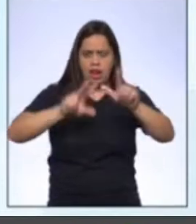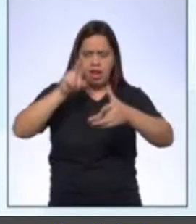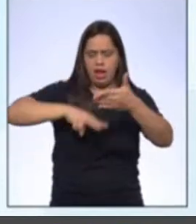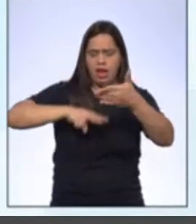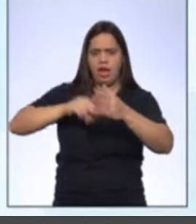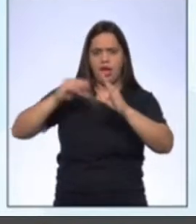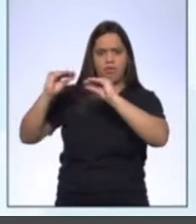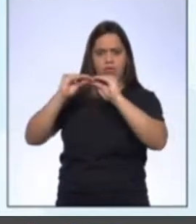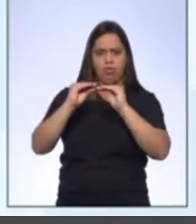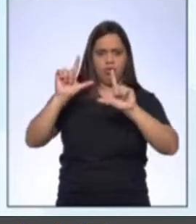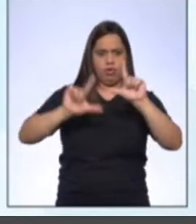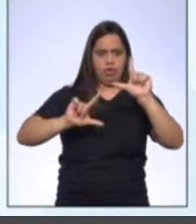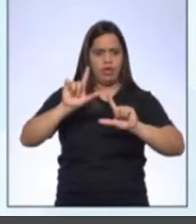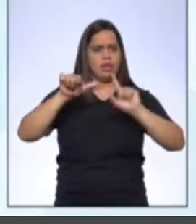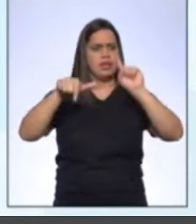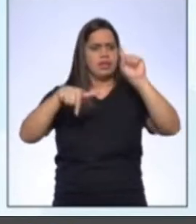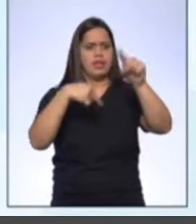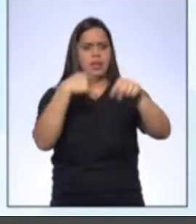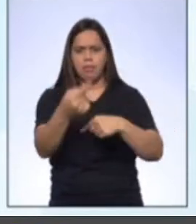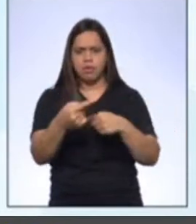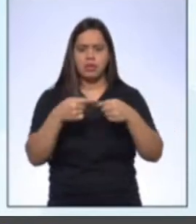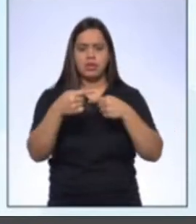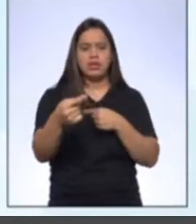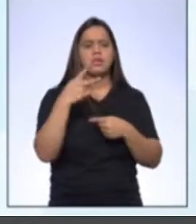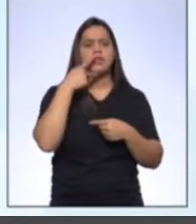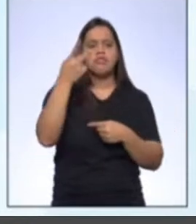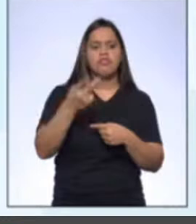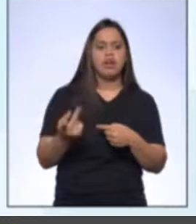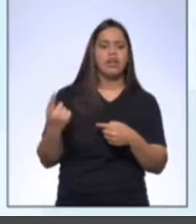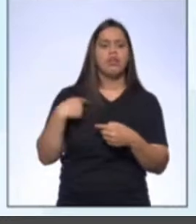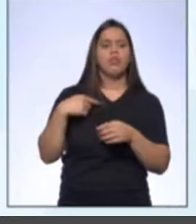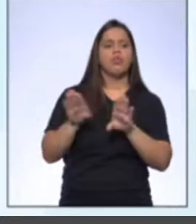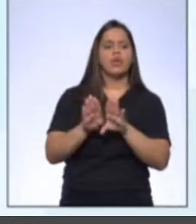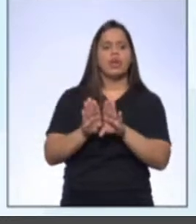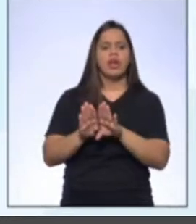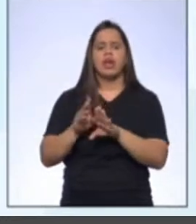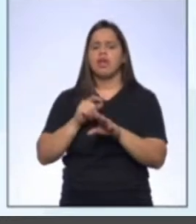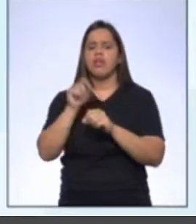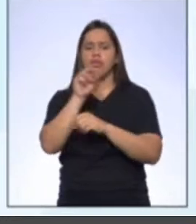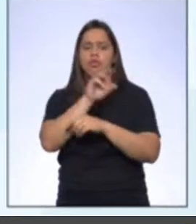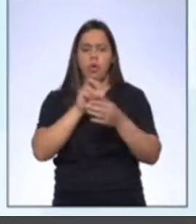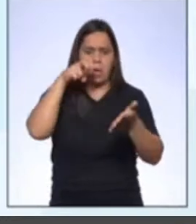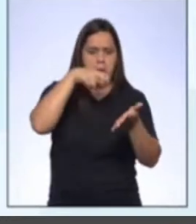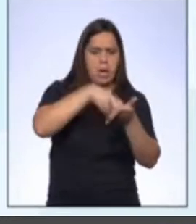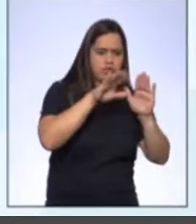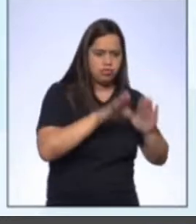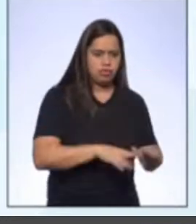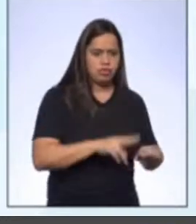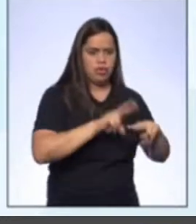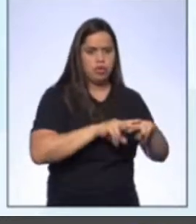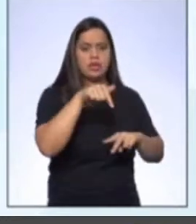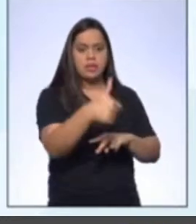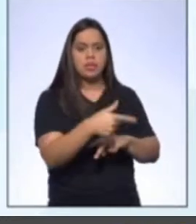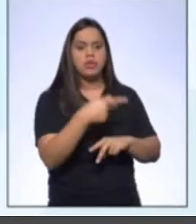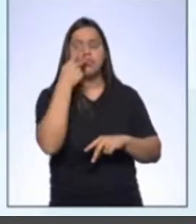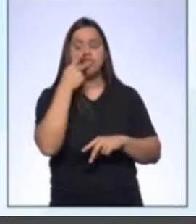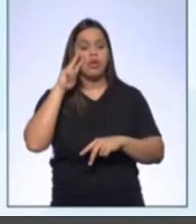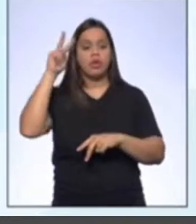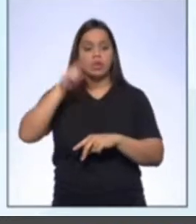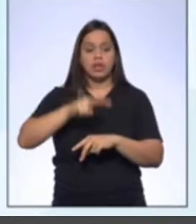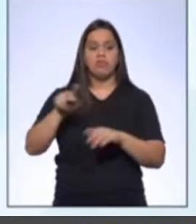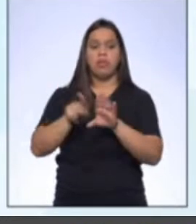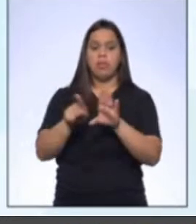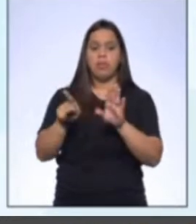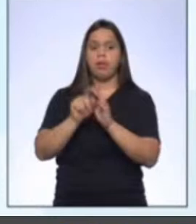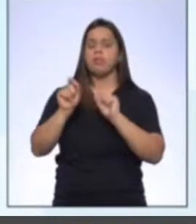veio contando que caía no pátio da escola um pedaço de lua, todo cheio de buraquinhos, feito de queijo. E ele provou e tinha gosto de